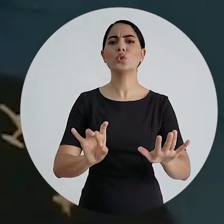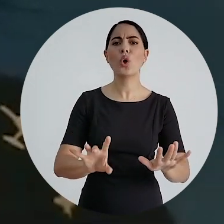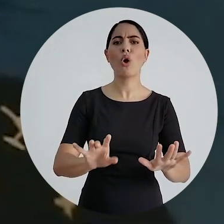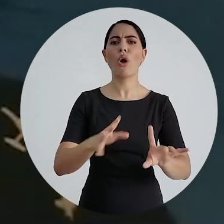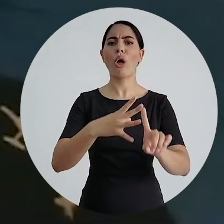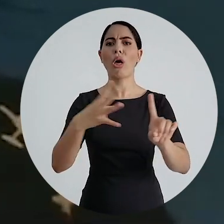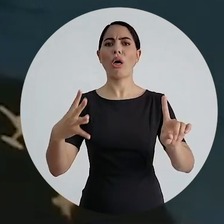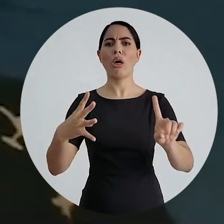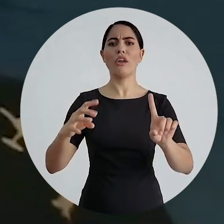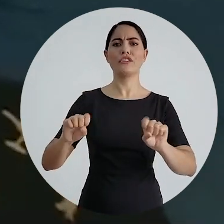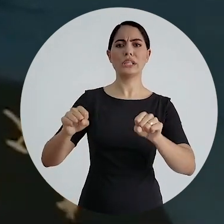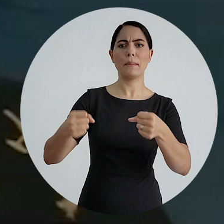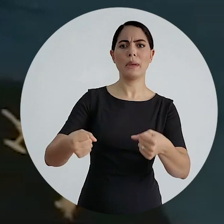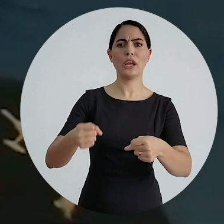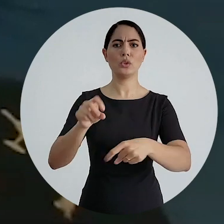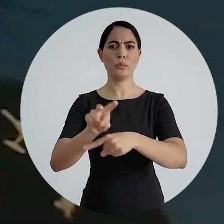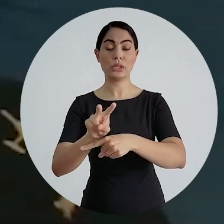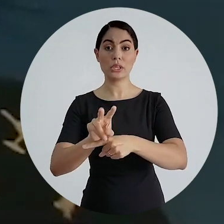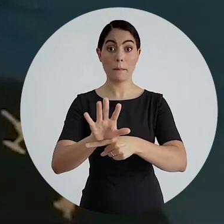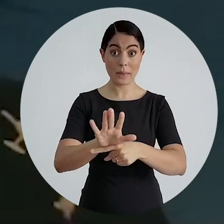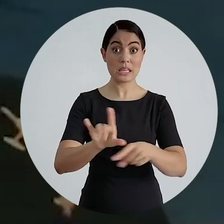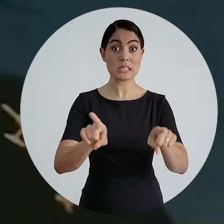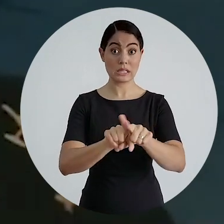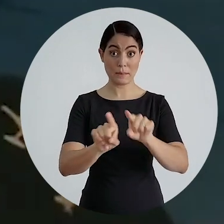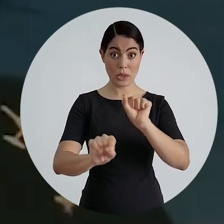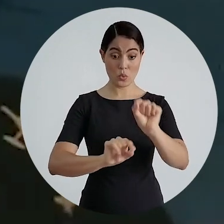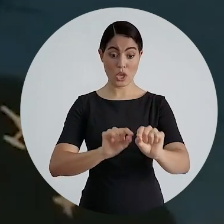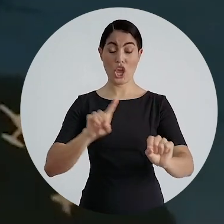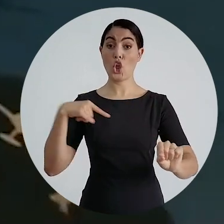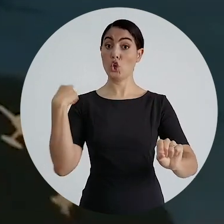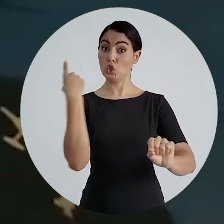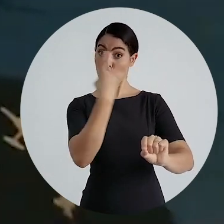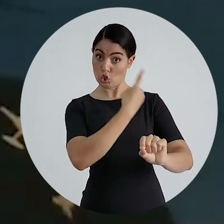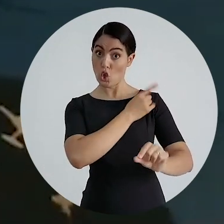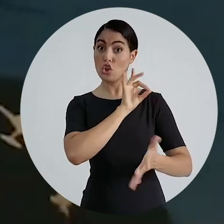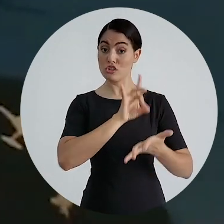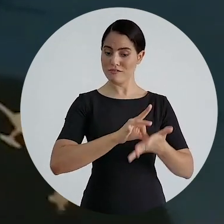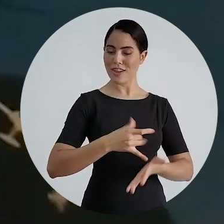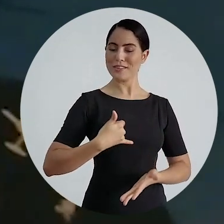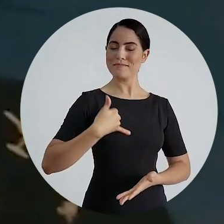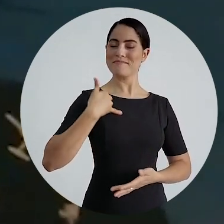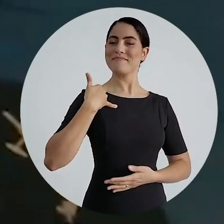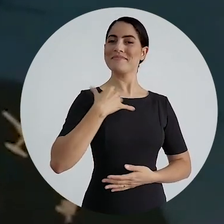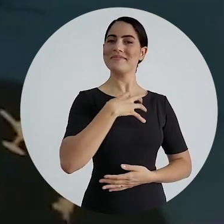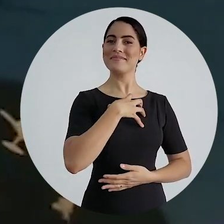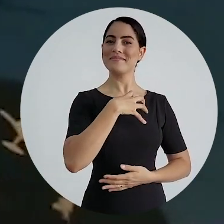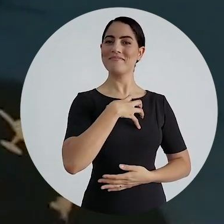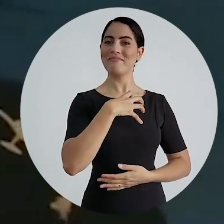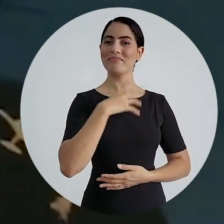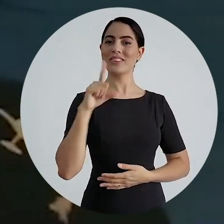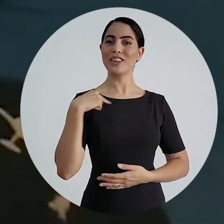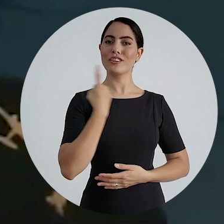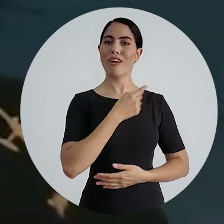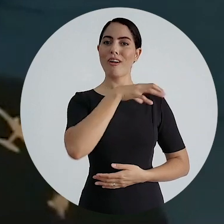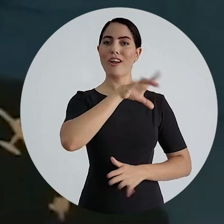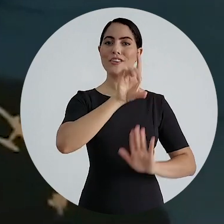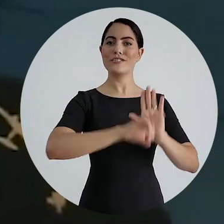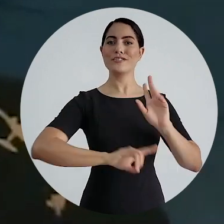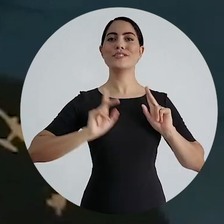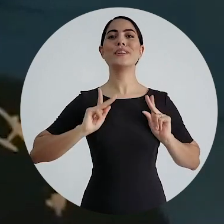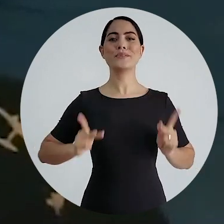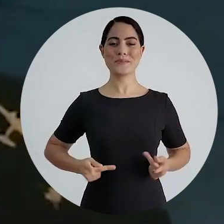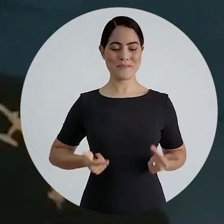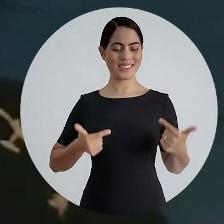do enfrentamento e prevenção da LGBTfobia, nós nos constituímos, e com muito orgulho, como uma